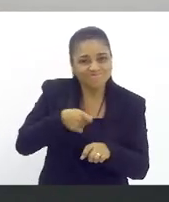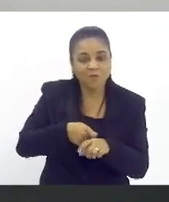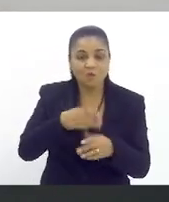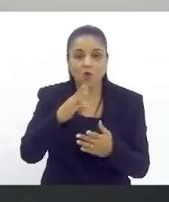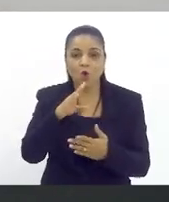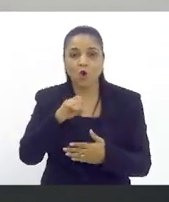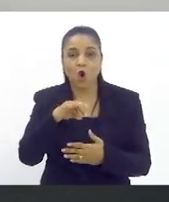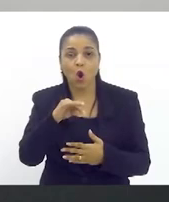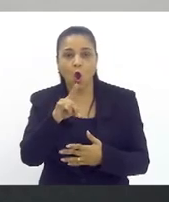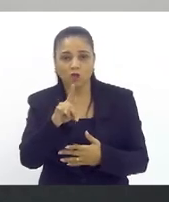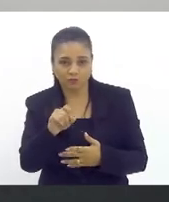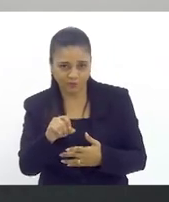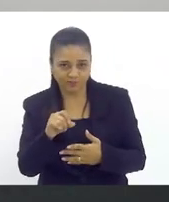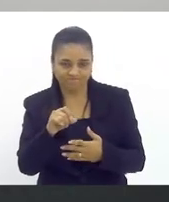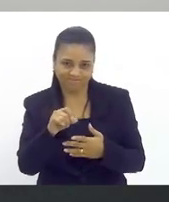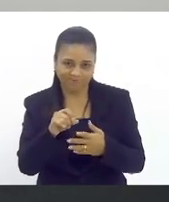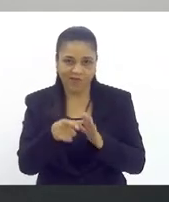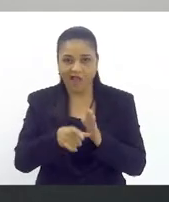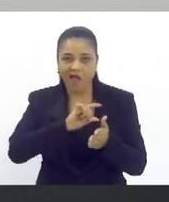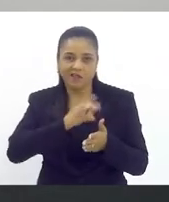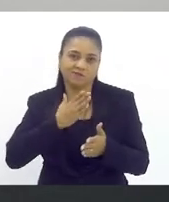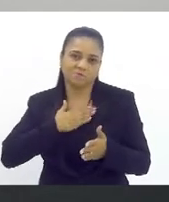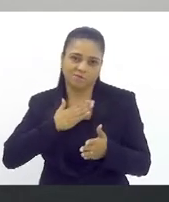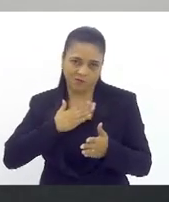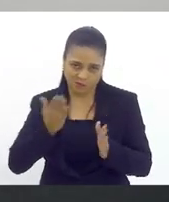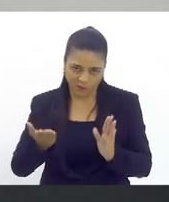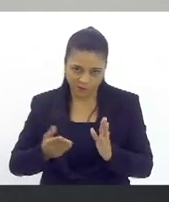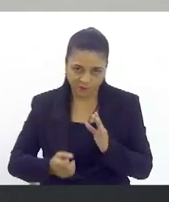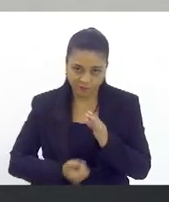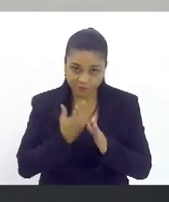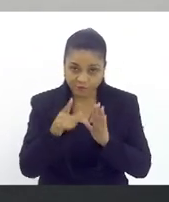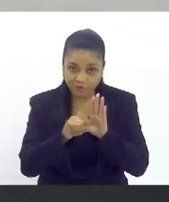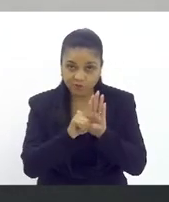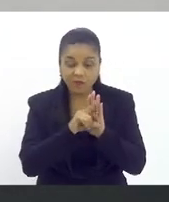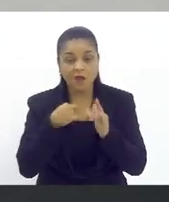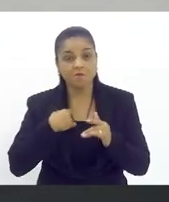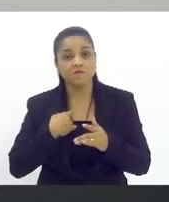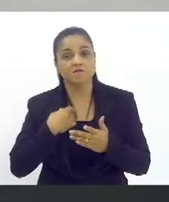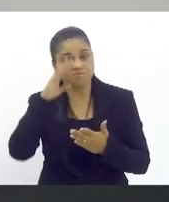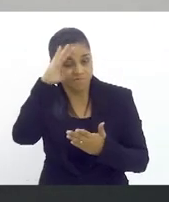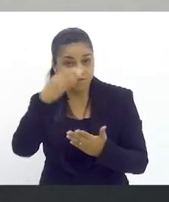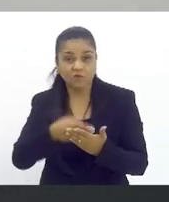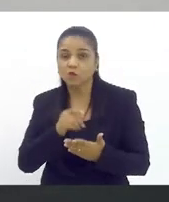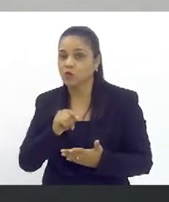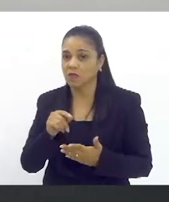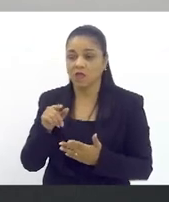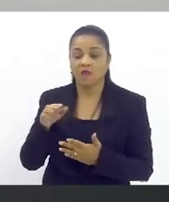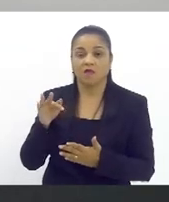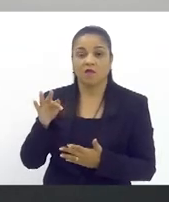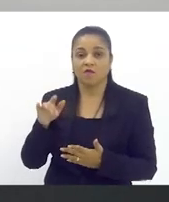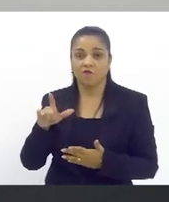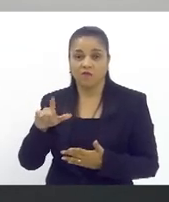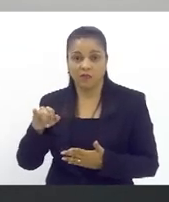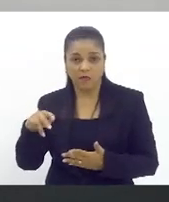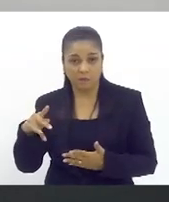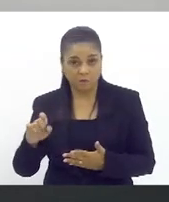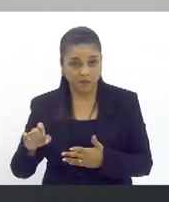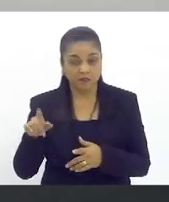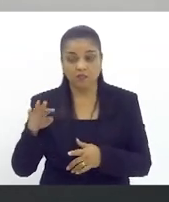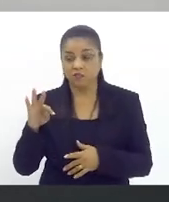lei antiga de zoneamento Qual é a minha esperança e o Filipe e o Tiago assinaram um favorravelmente